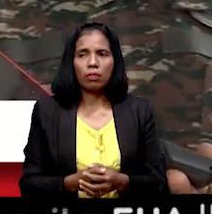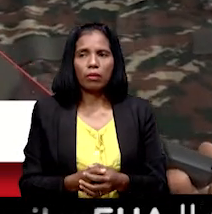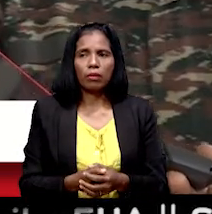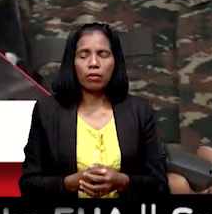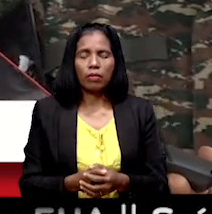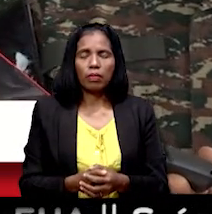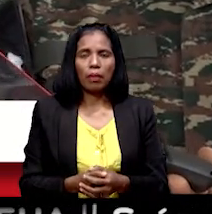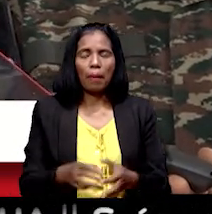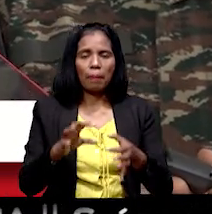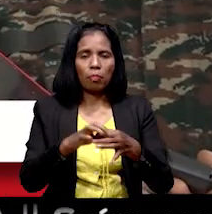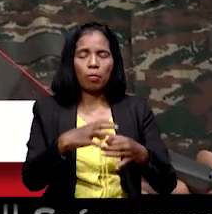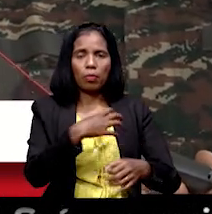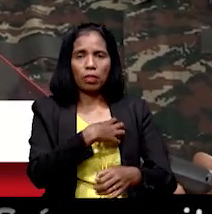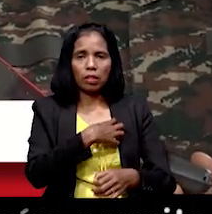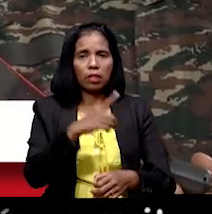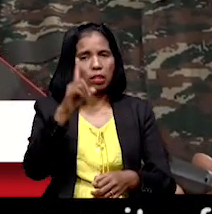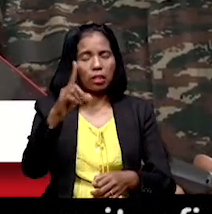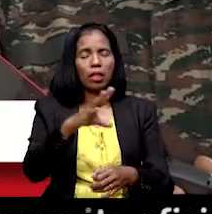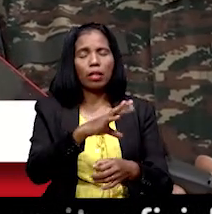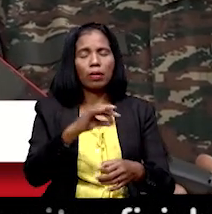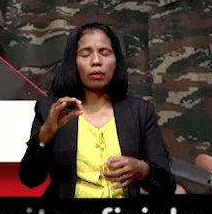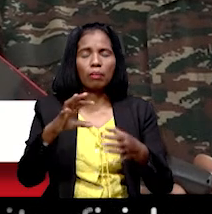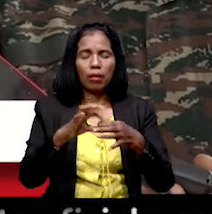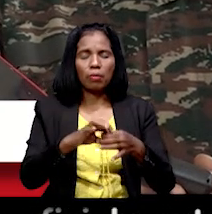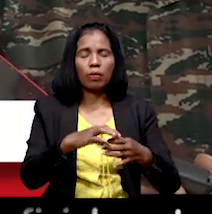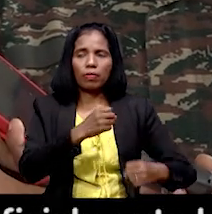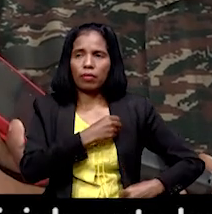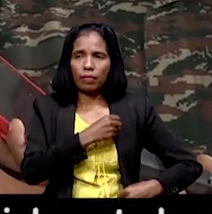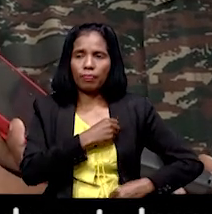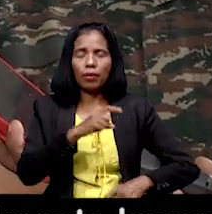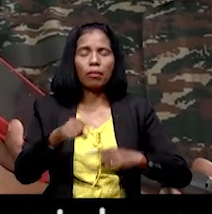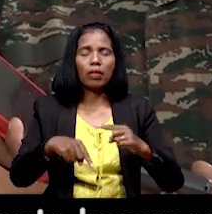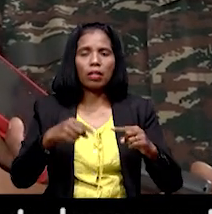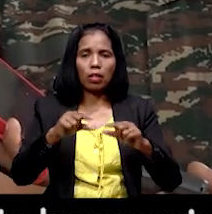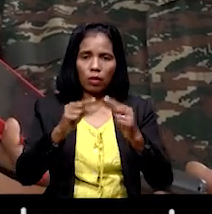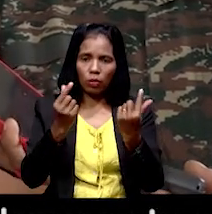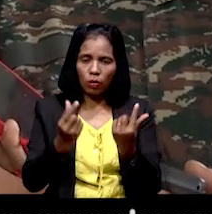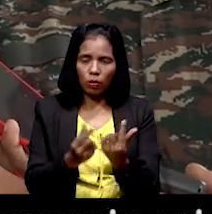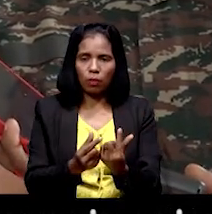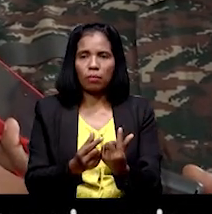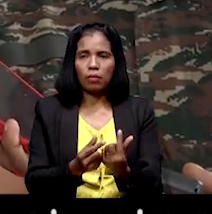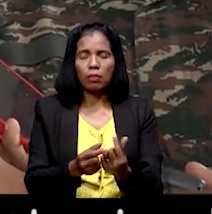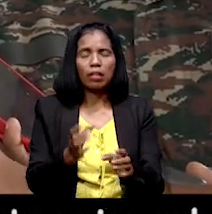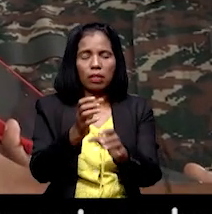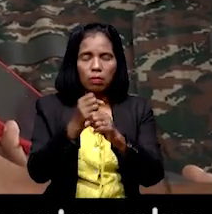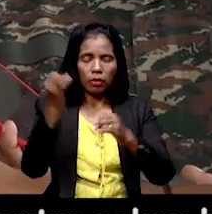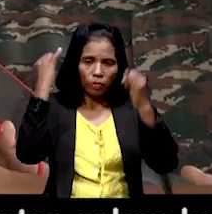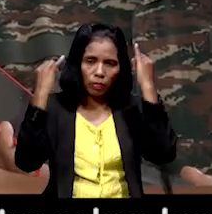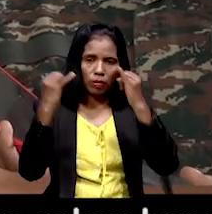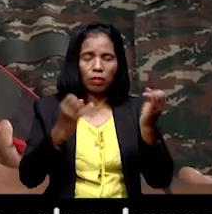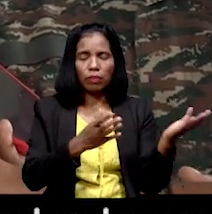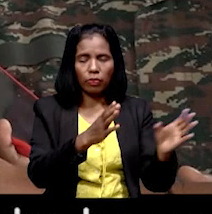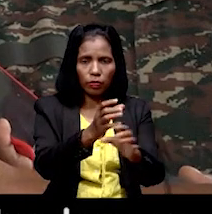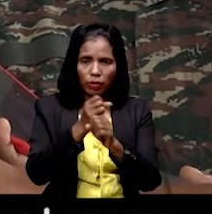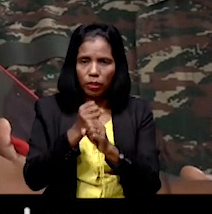PNT lira no FFDT lira mas o anjir equipa operação haberan simu informação responde queras no